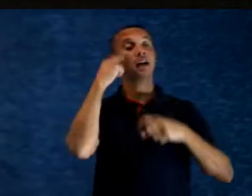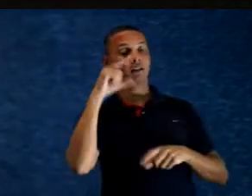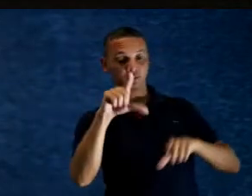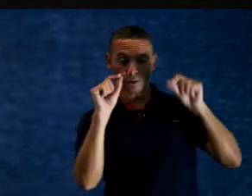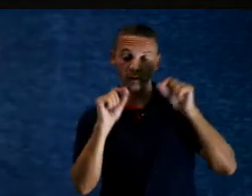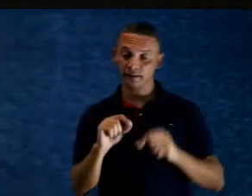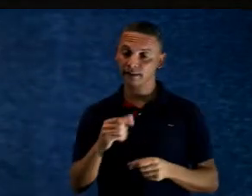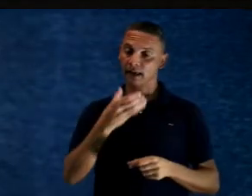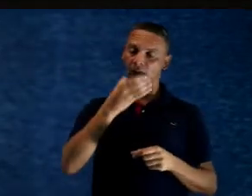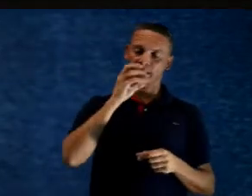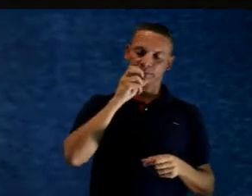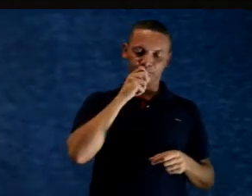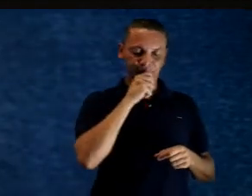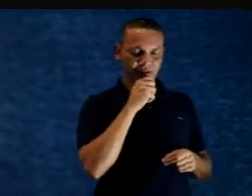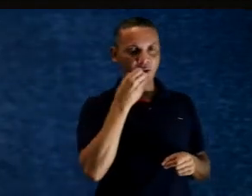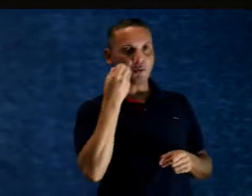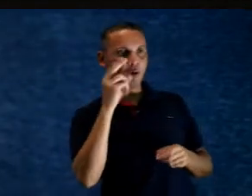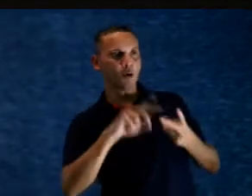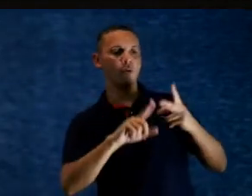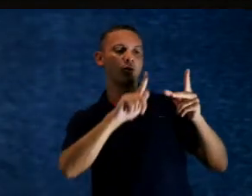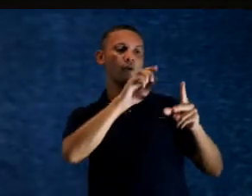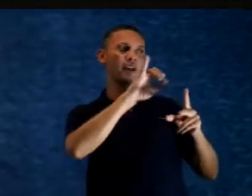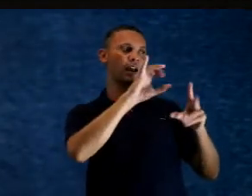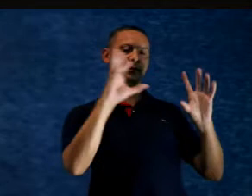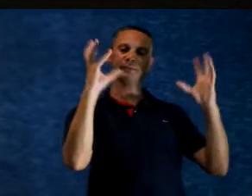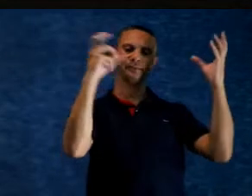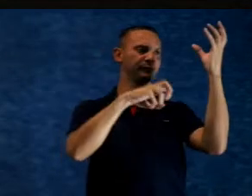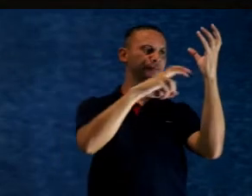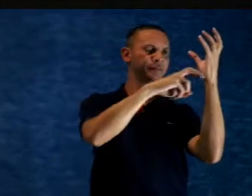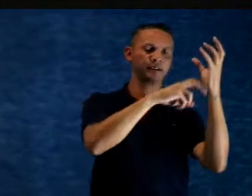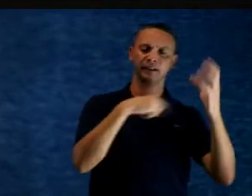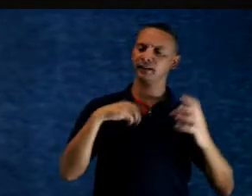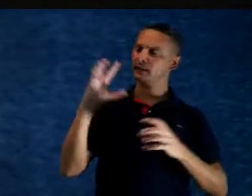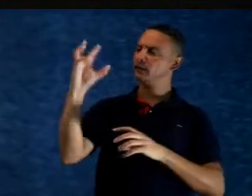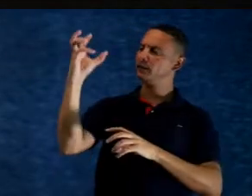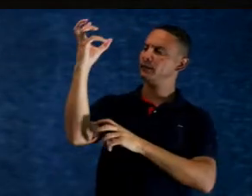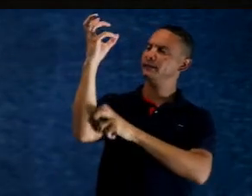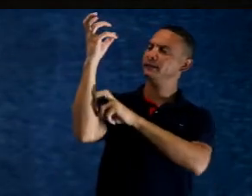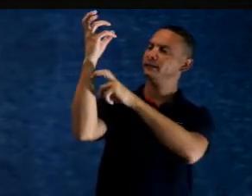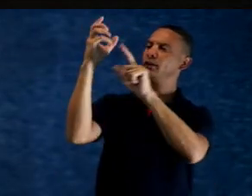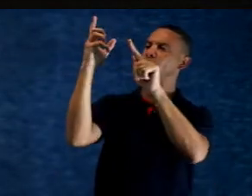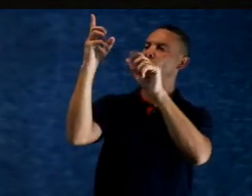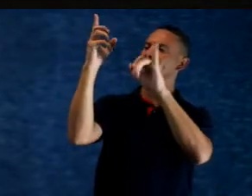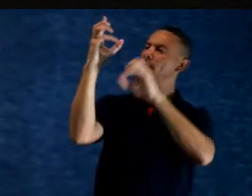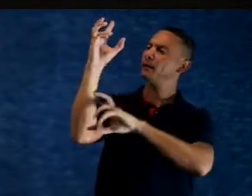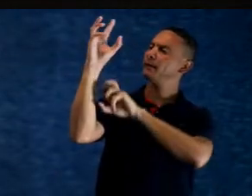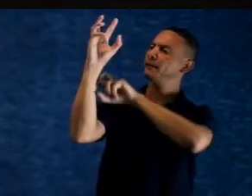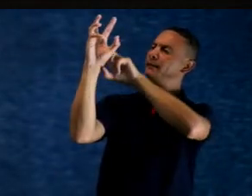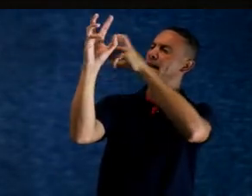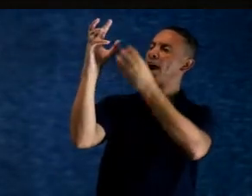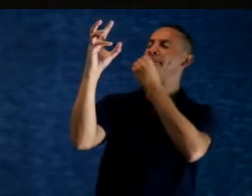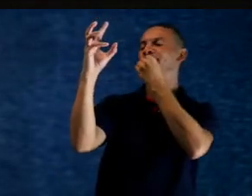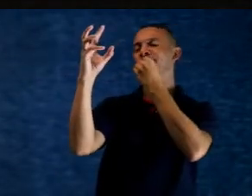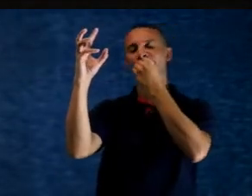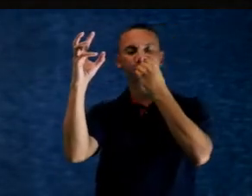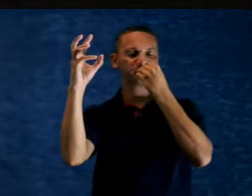passou zumbindo. O vento nem respirava. Eu ia me libertar. O galo cantou no galinheiro o seu suspiro de